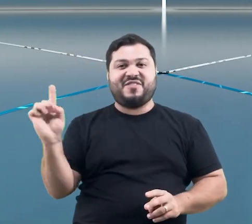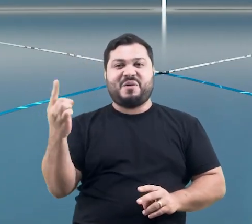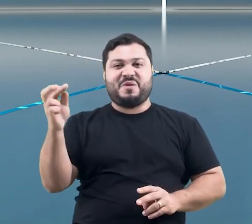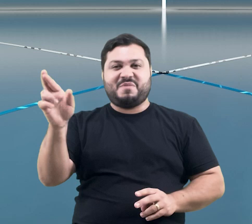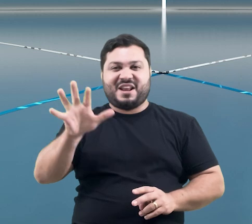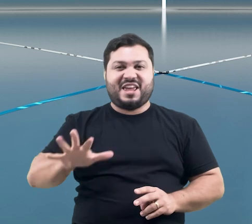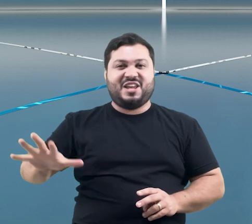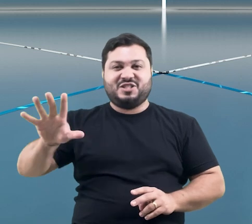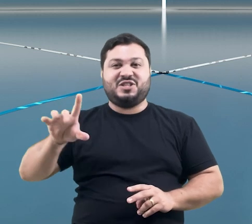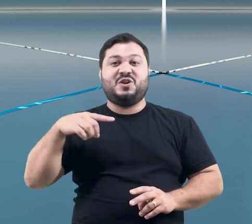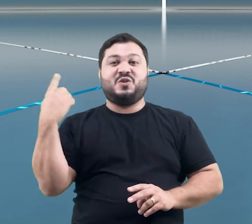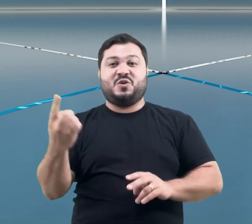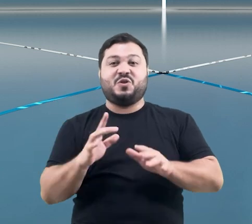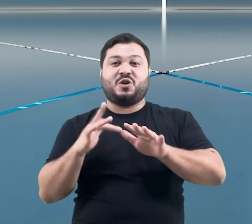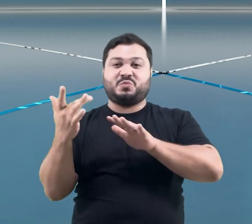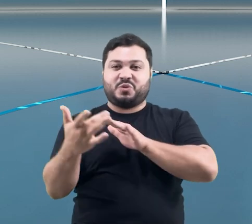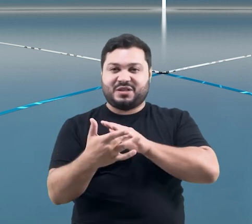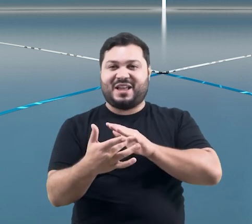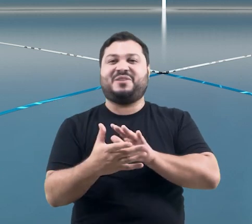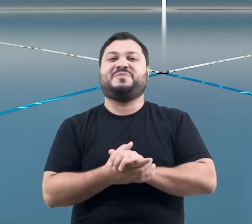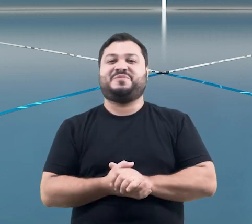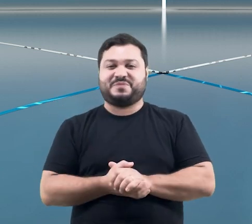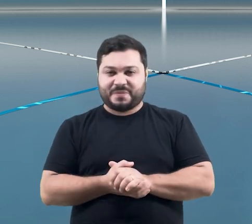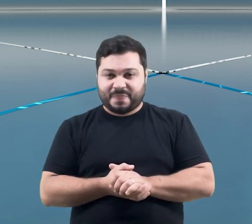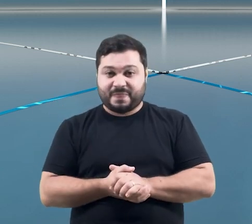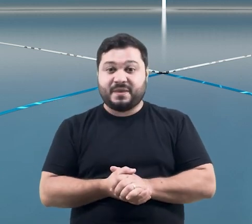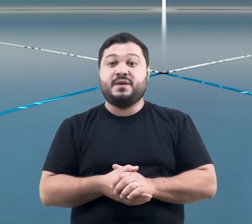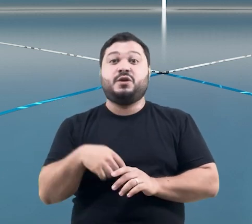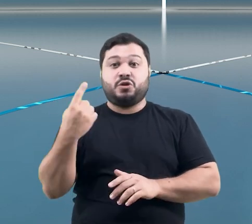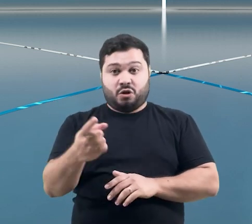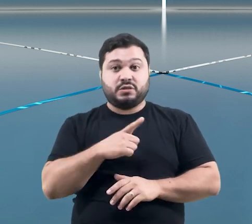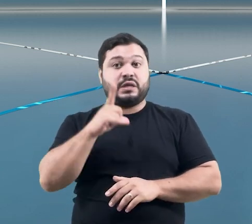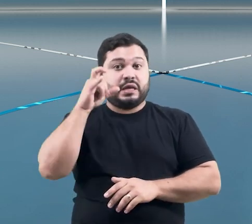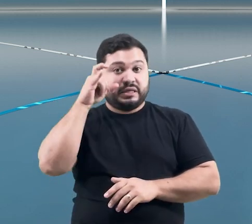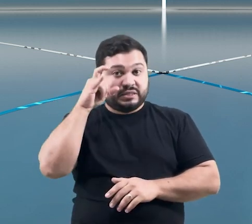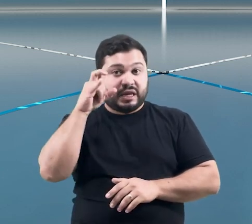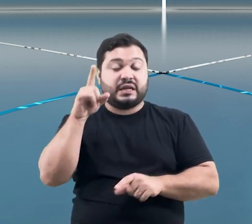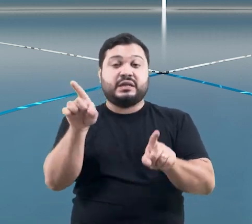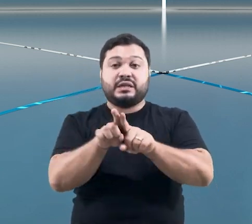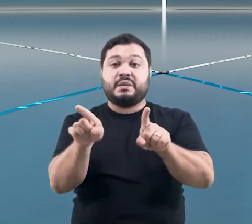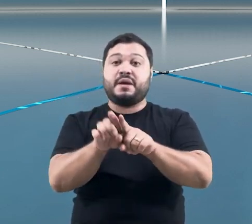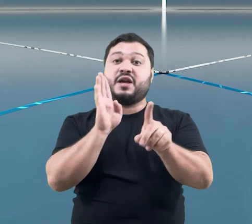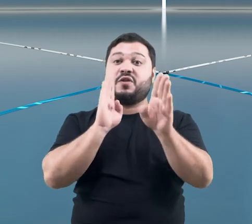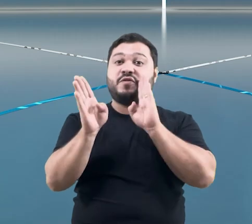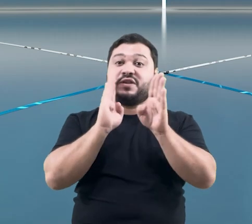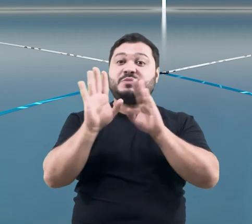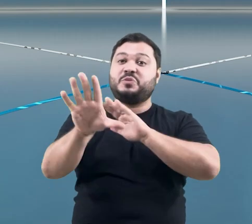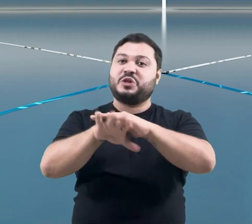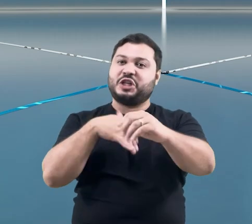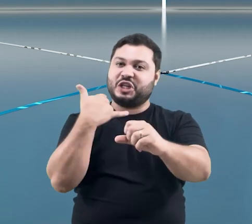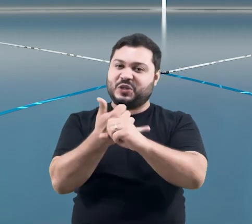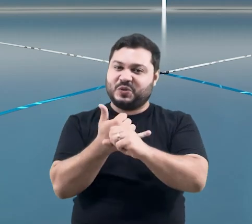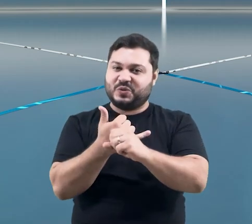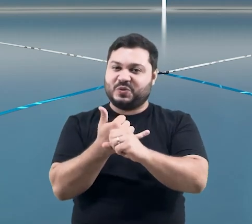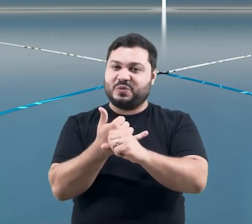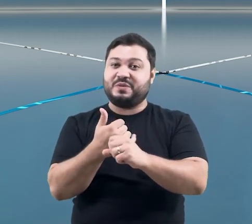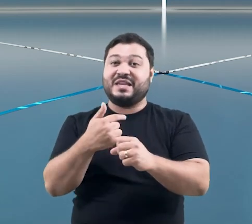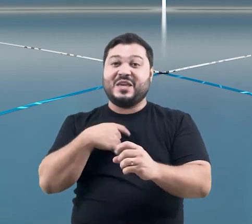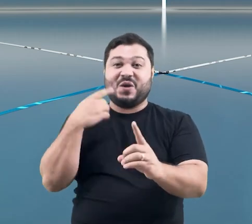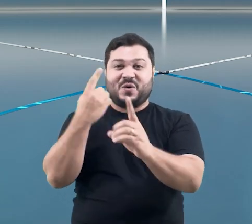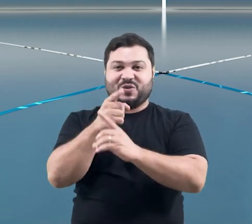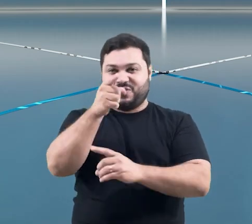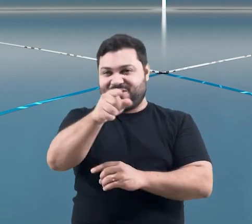acompanhando o TRF da Primeira Região no nosso portal e nas redes sociais. Estamos no Instagram e também no Facebook e